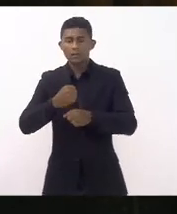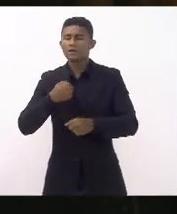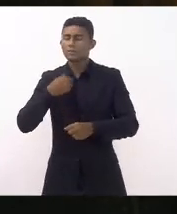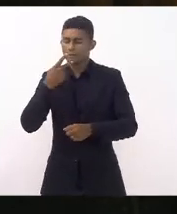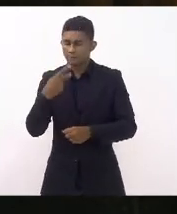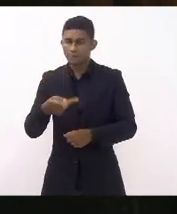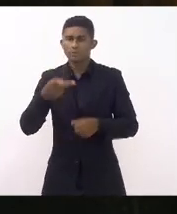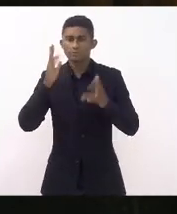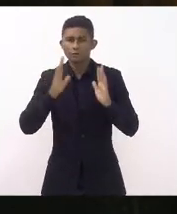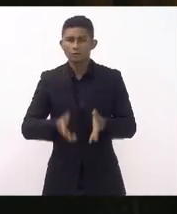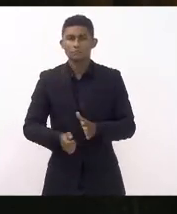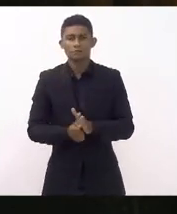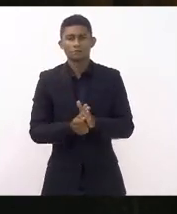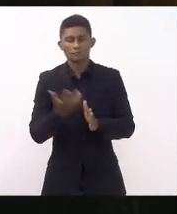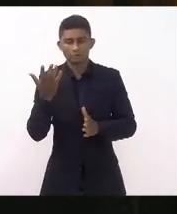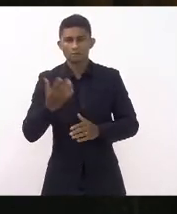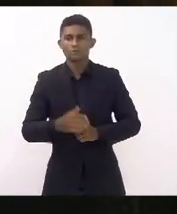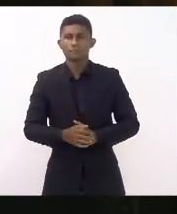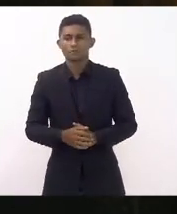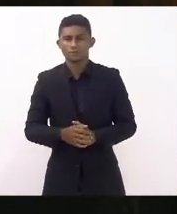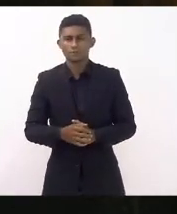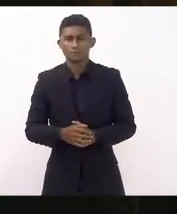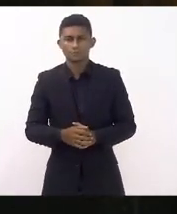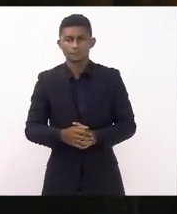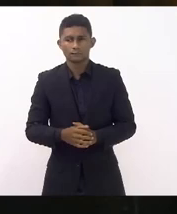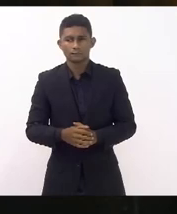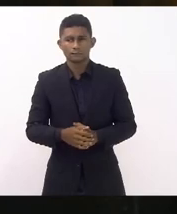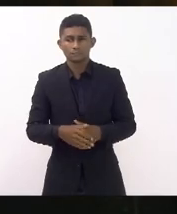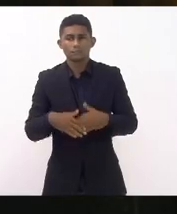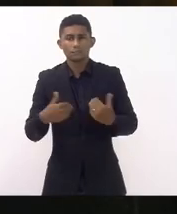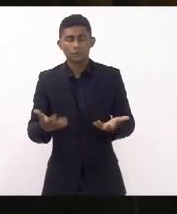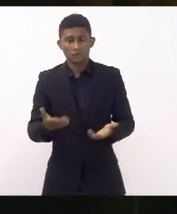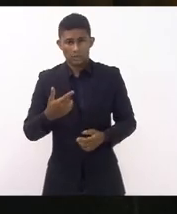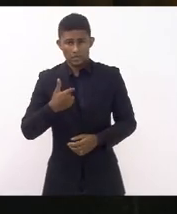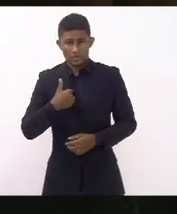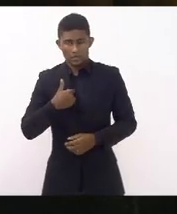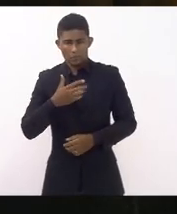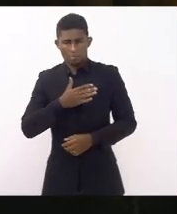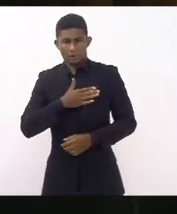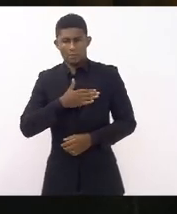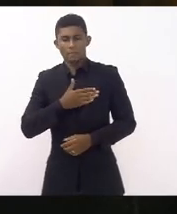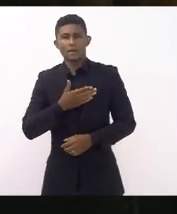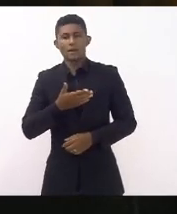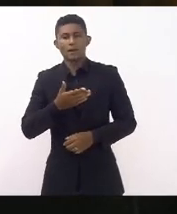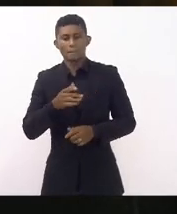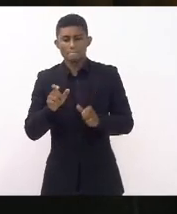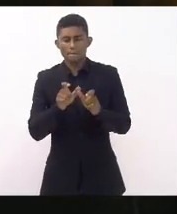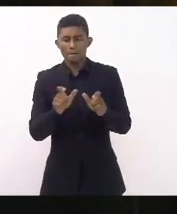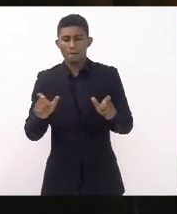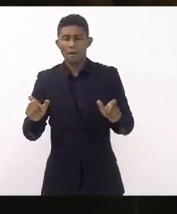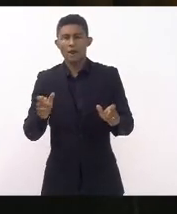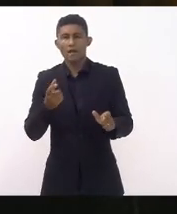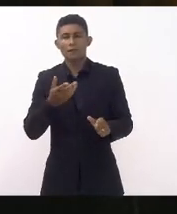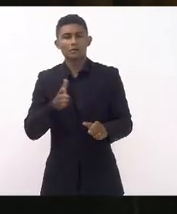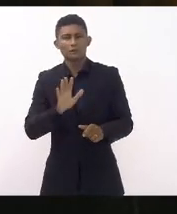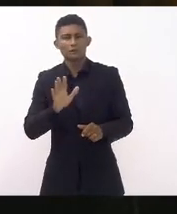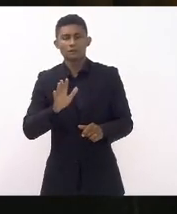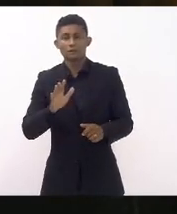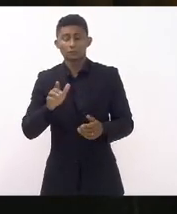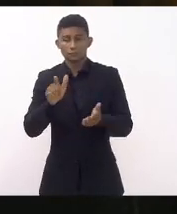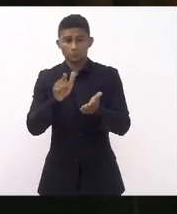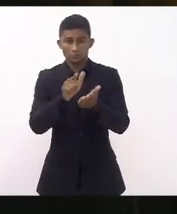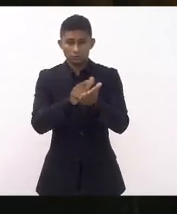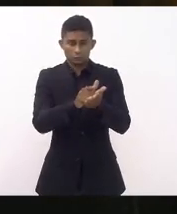agora, deputada Tia Ju, eu não vou falar nem as minhas palavras. Eu vou falar as palavras do